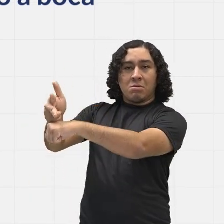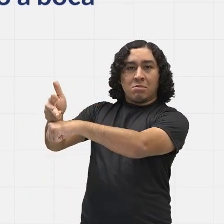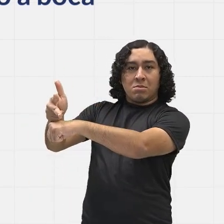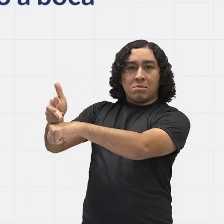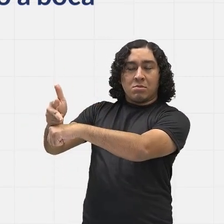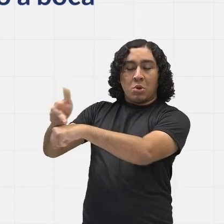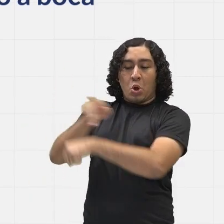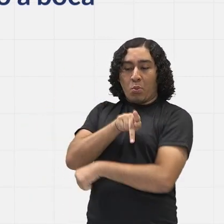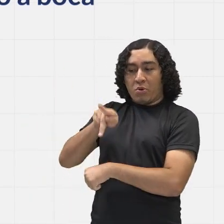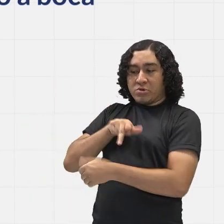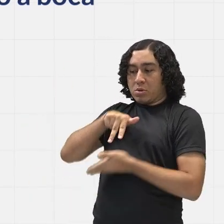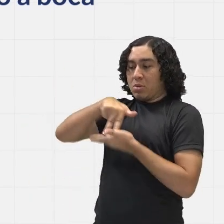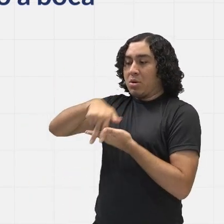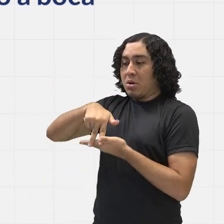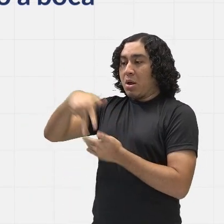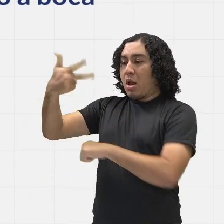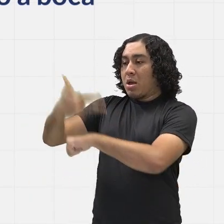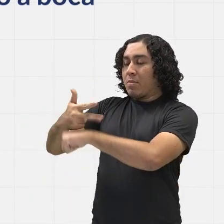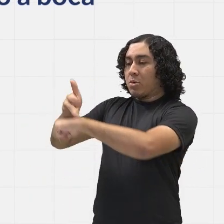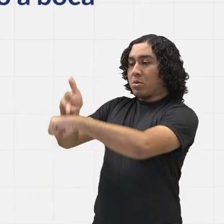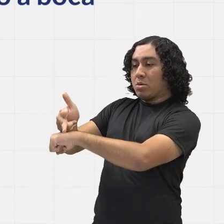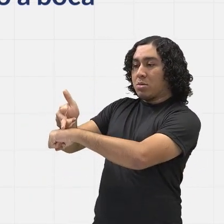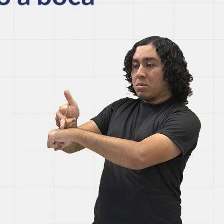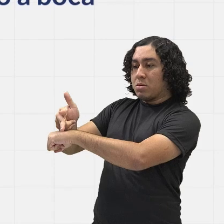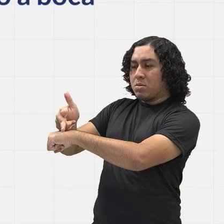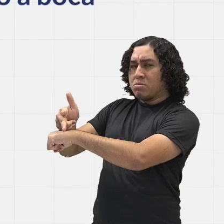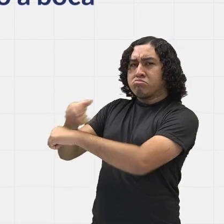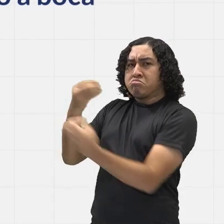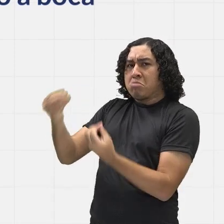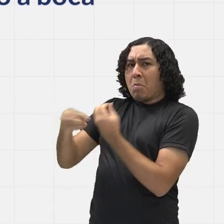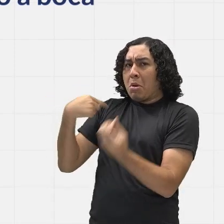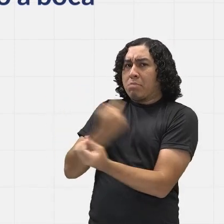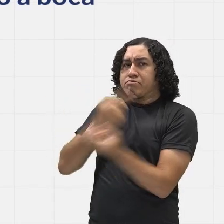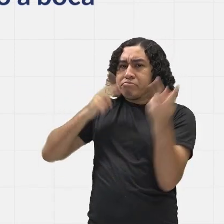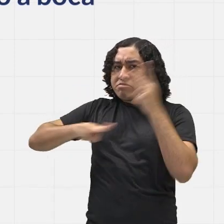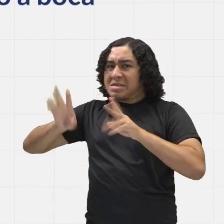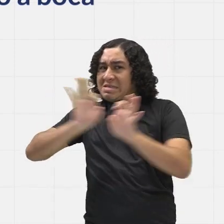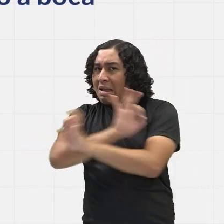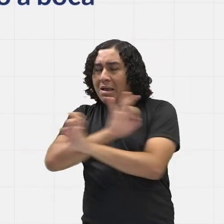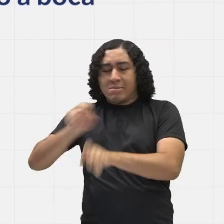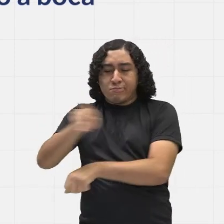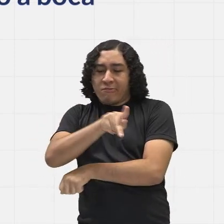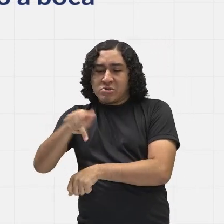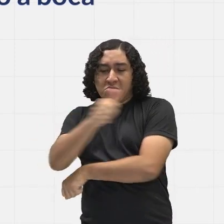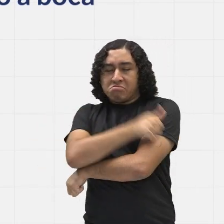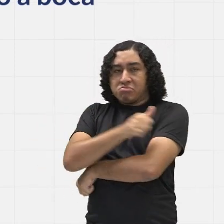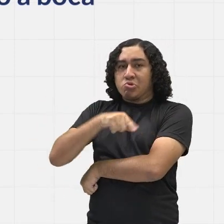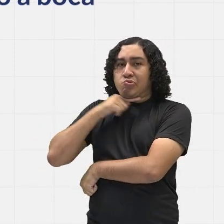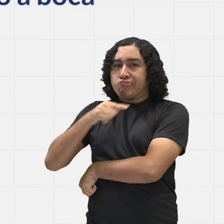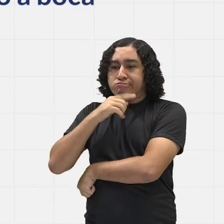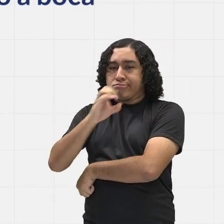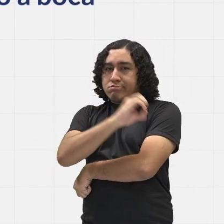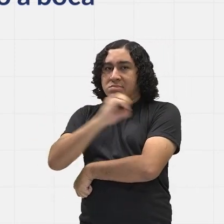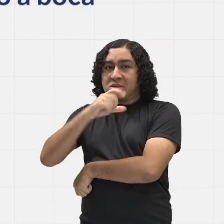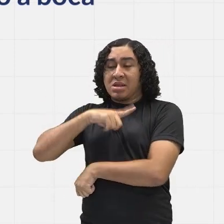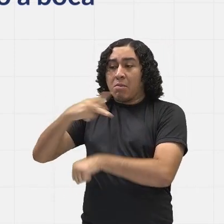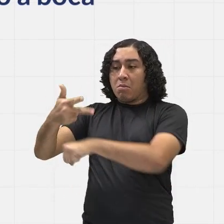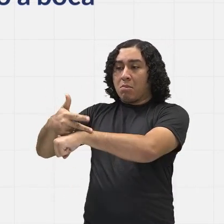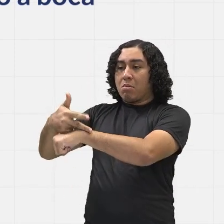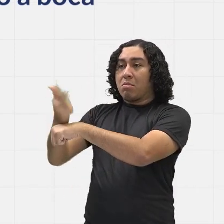Ela está em um ângulo, né, que a gente não consegue visualizar nem o professor, nem o aluno, ela está posicionada para